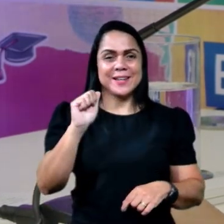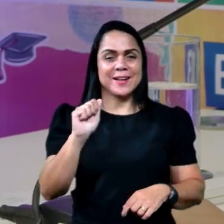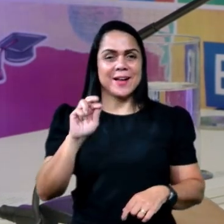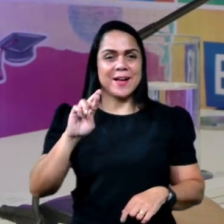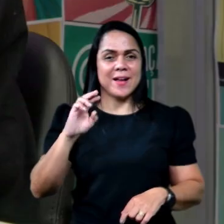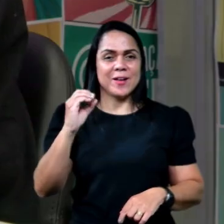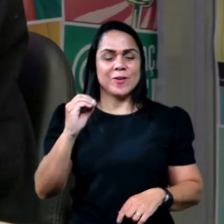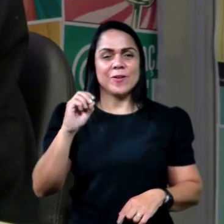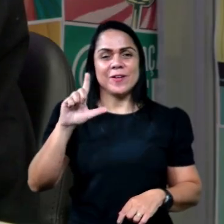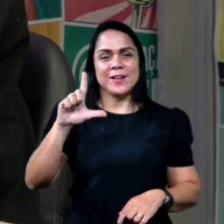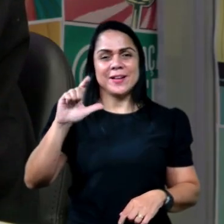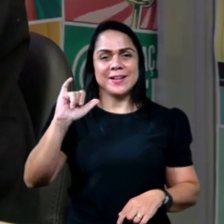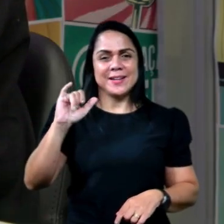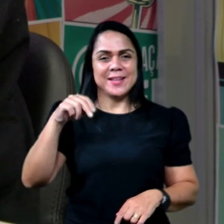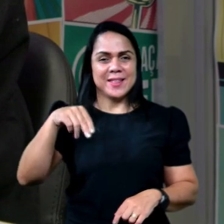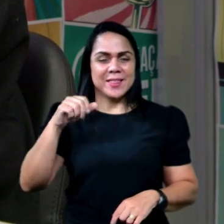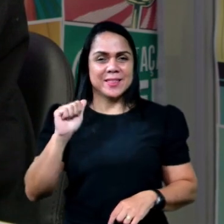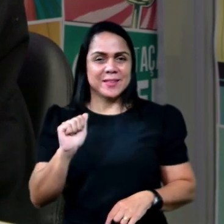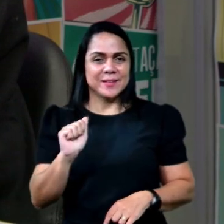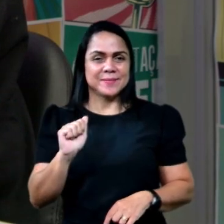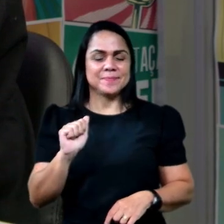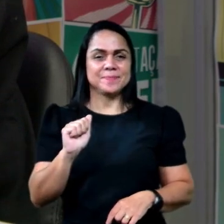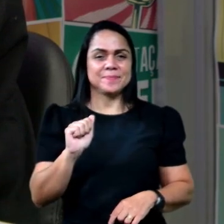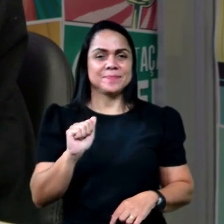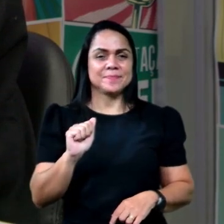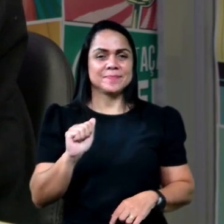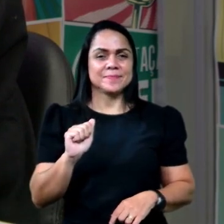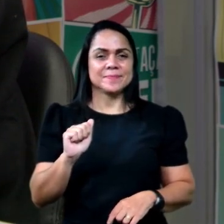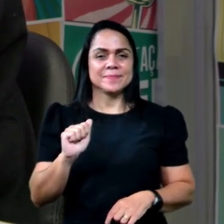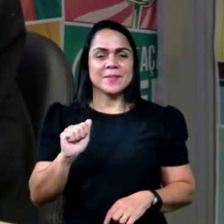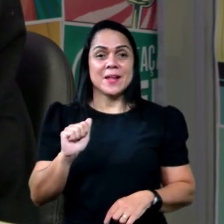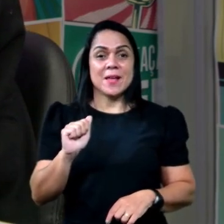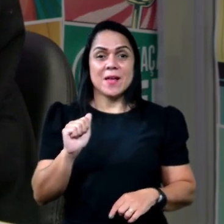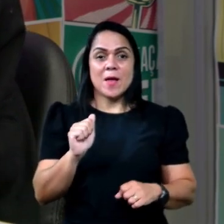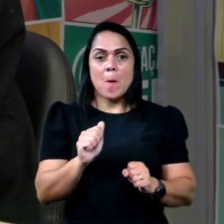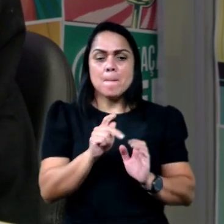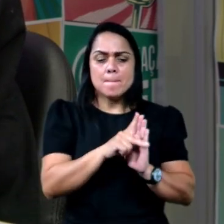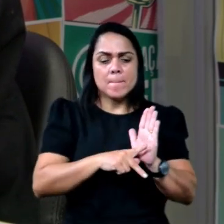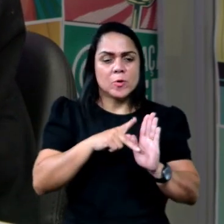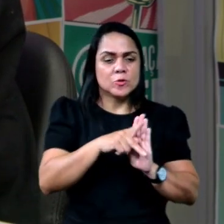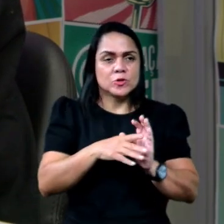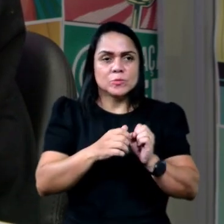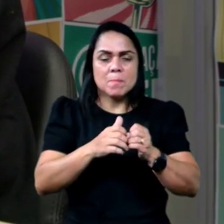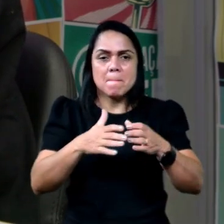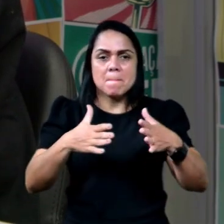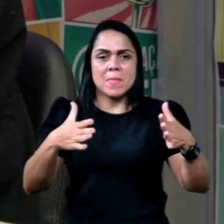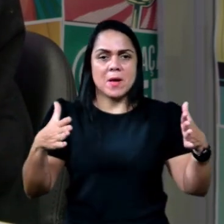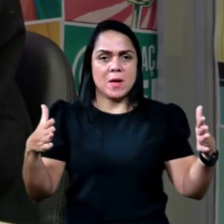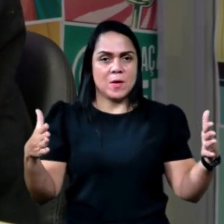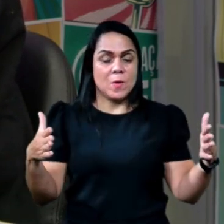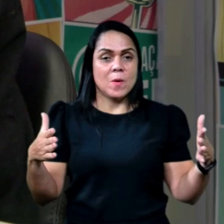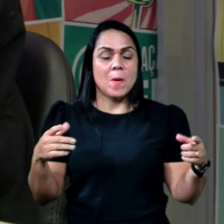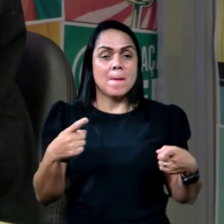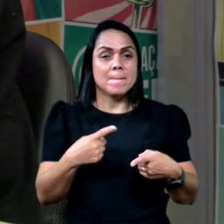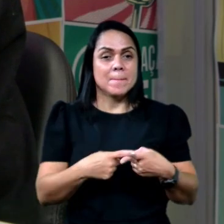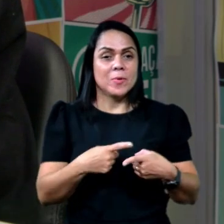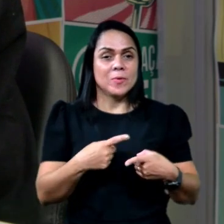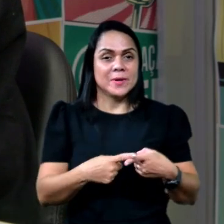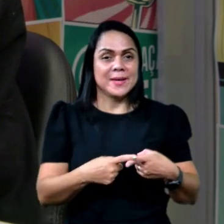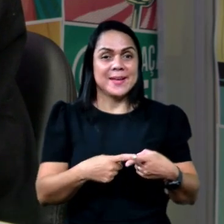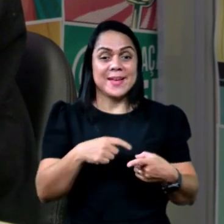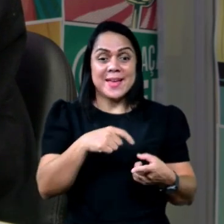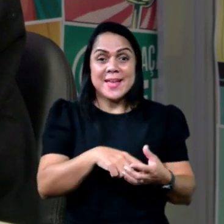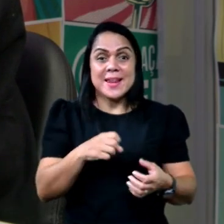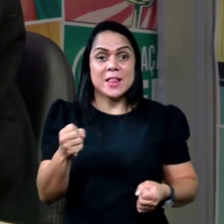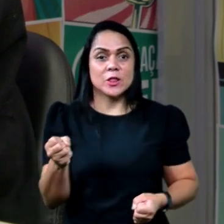projeto bebê. Cozinha Carolina, eu acho que vai ser meu maior projeto. Ele é o projeto bebê porque ele foi o mais novo,